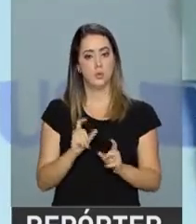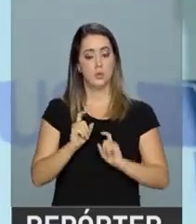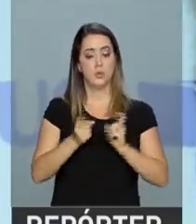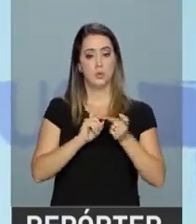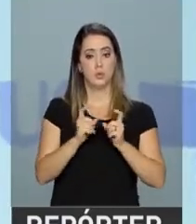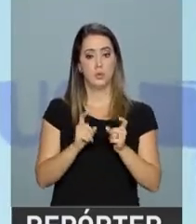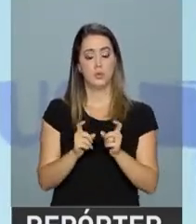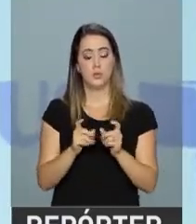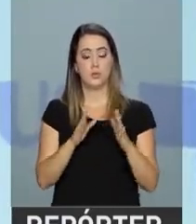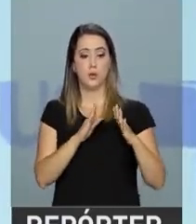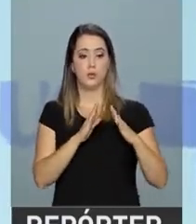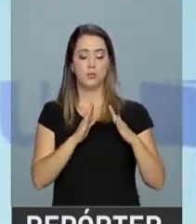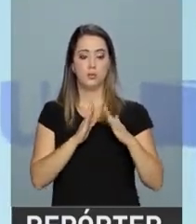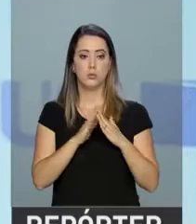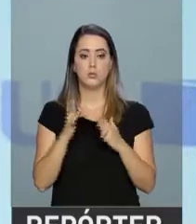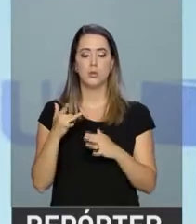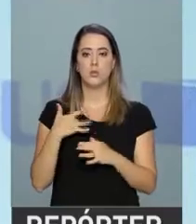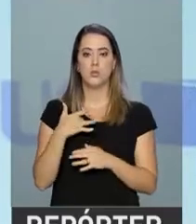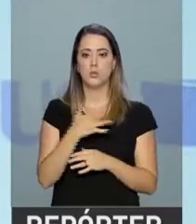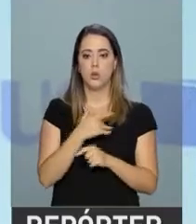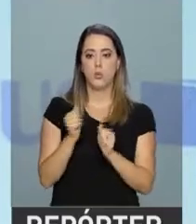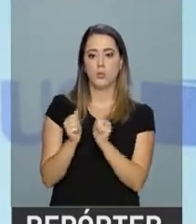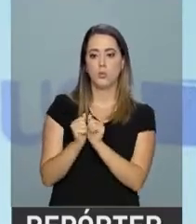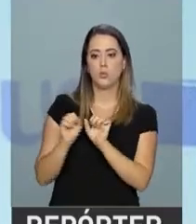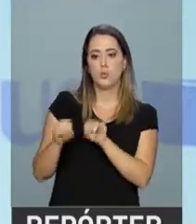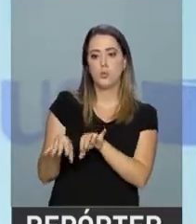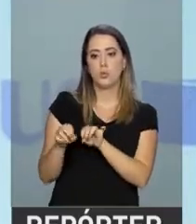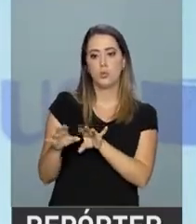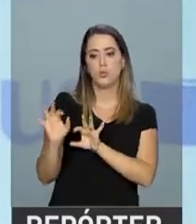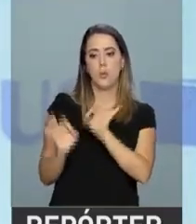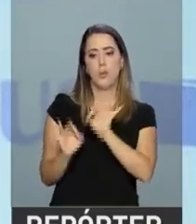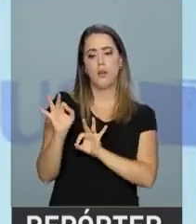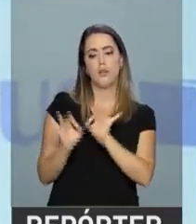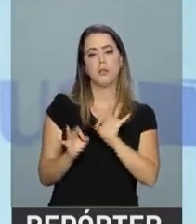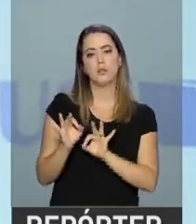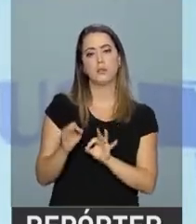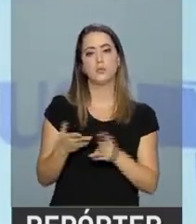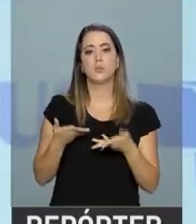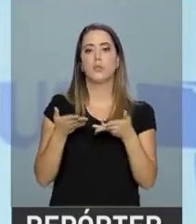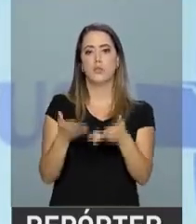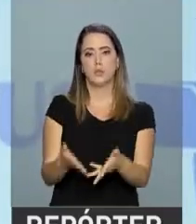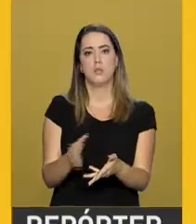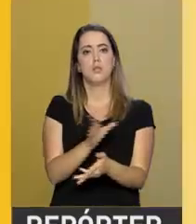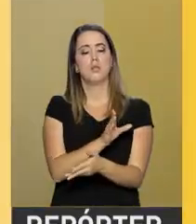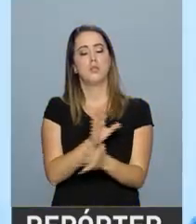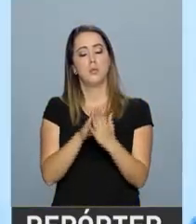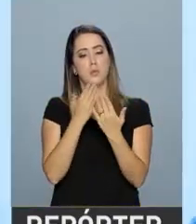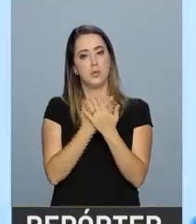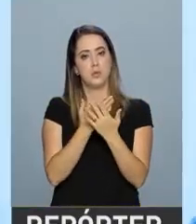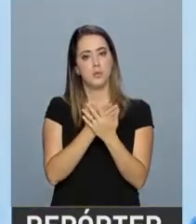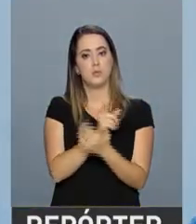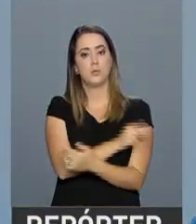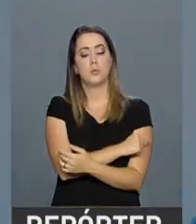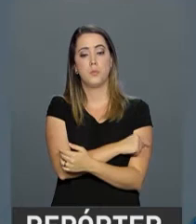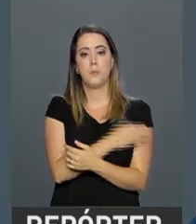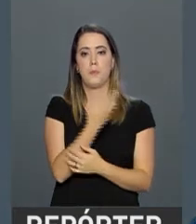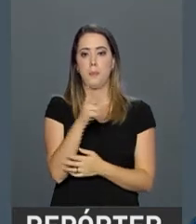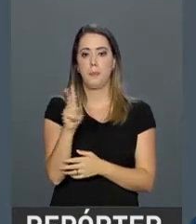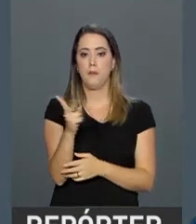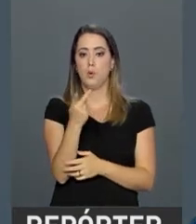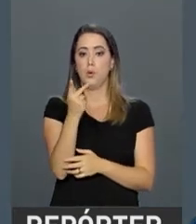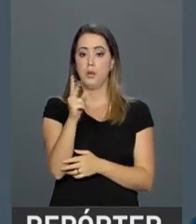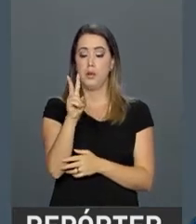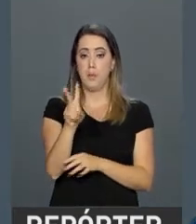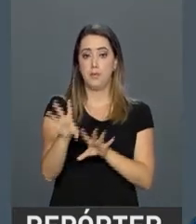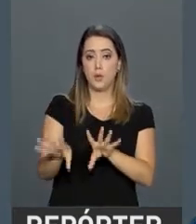municipal de saúde de educação estabelecer um planejamento e para as escolas para vacinação do hpv uma infecção sexualmente